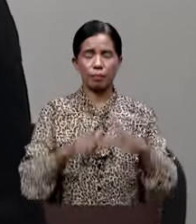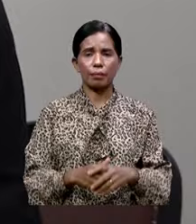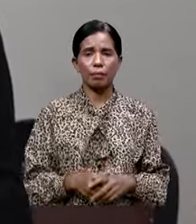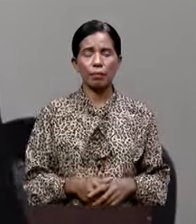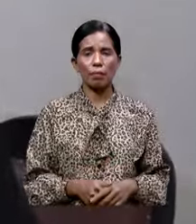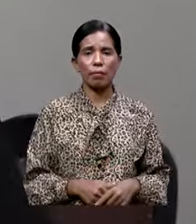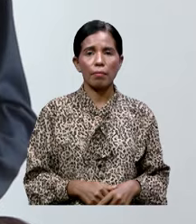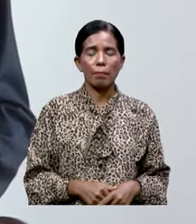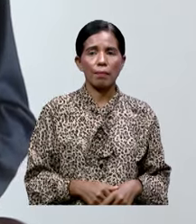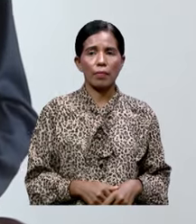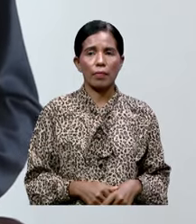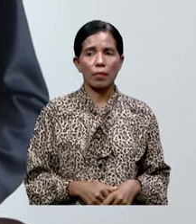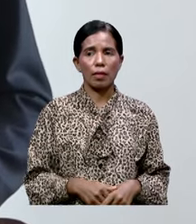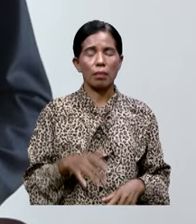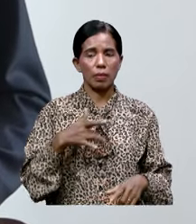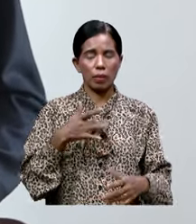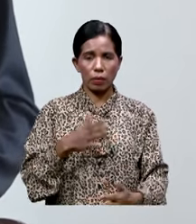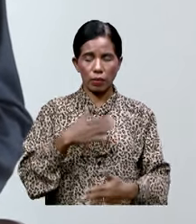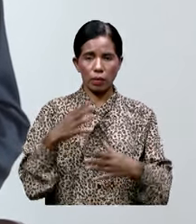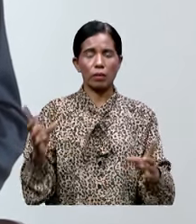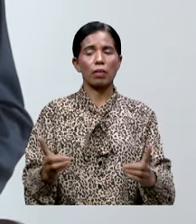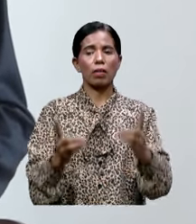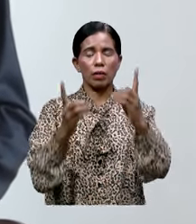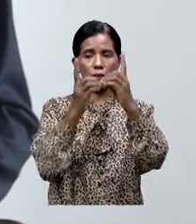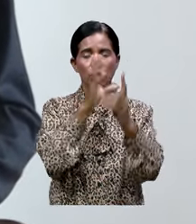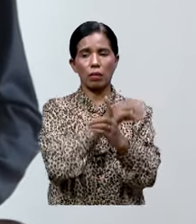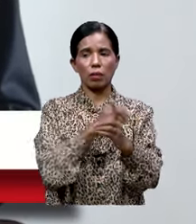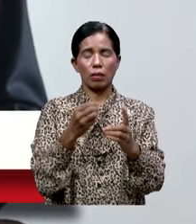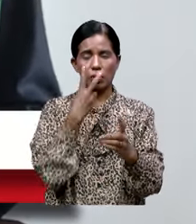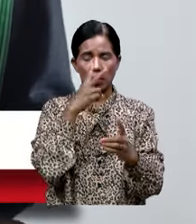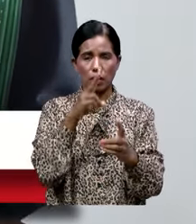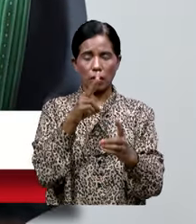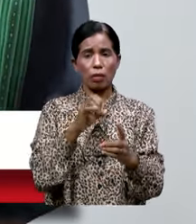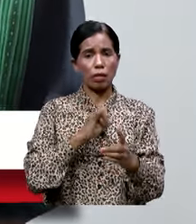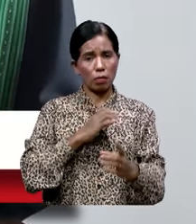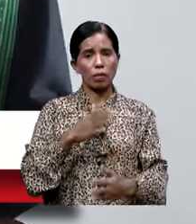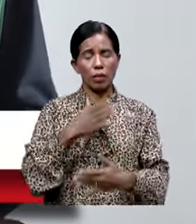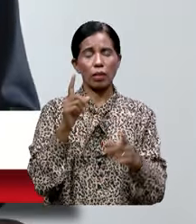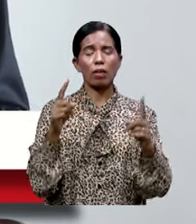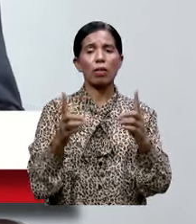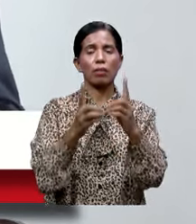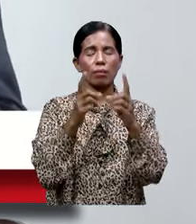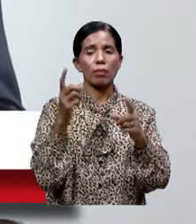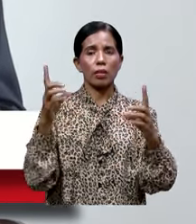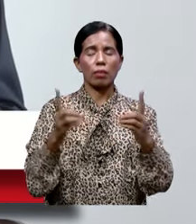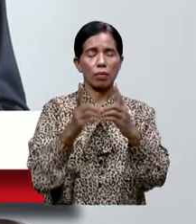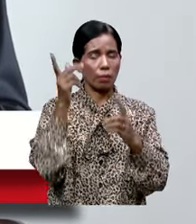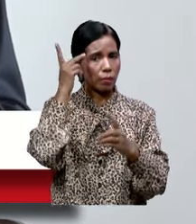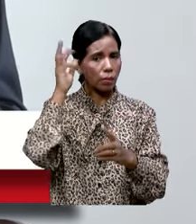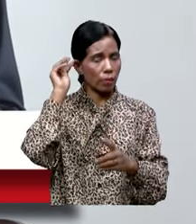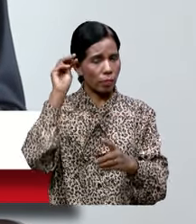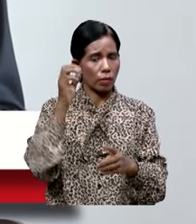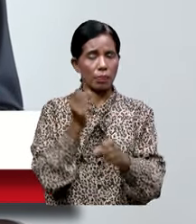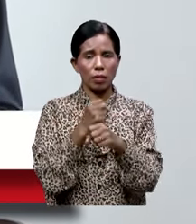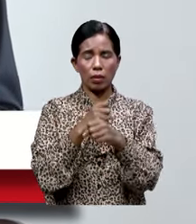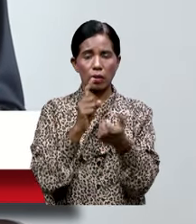agreed on a series of action plan projects that we will be How contente teves a sorumalo o primeiro ministro, a mi halo discussão